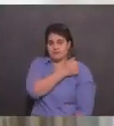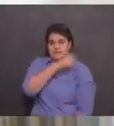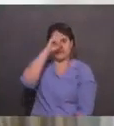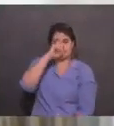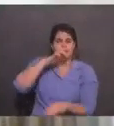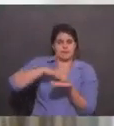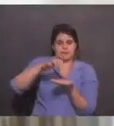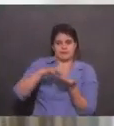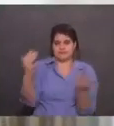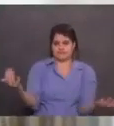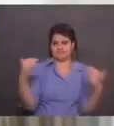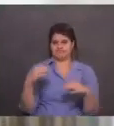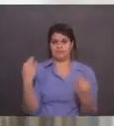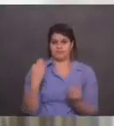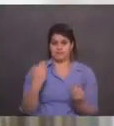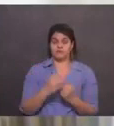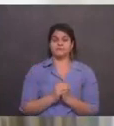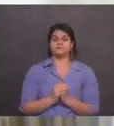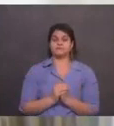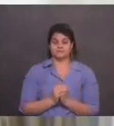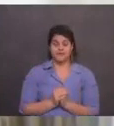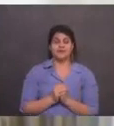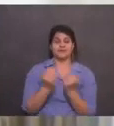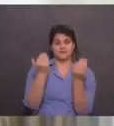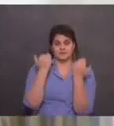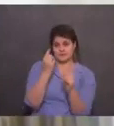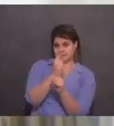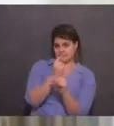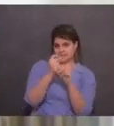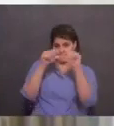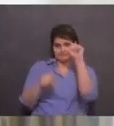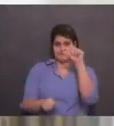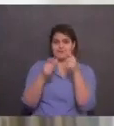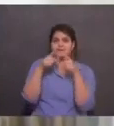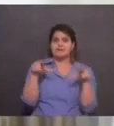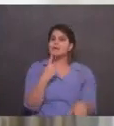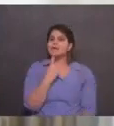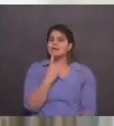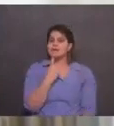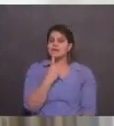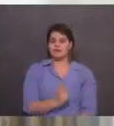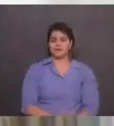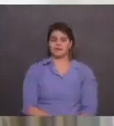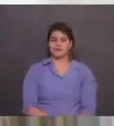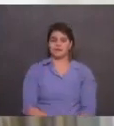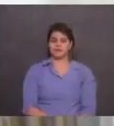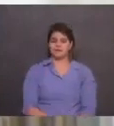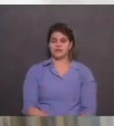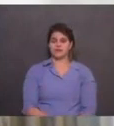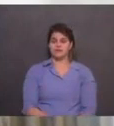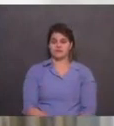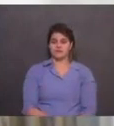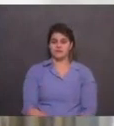peregrinação. I am now blessing the religious objects that you will take home from this